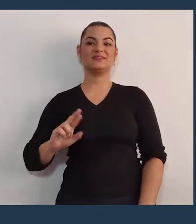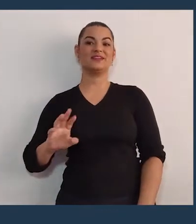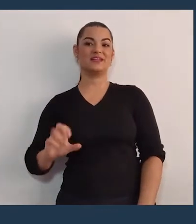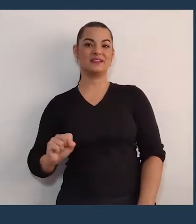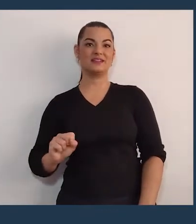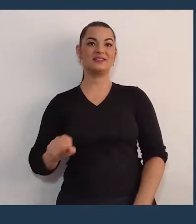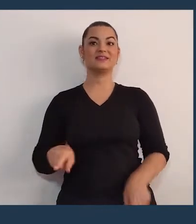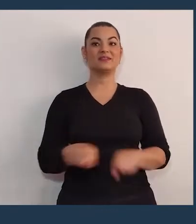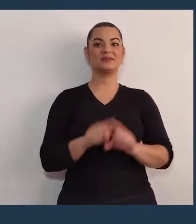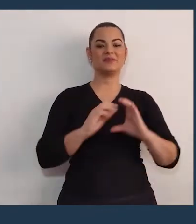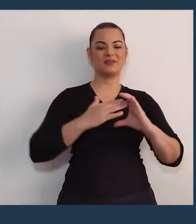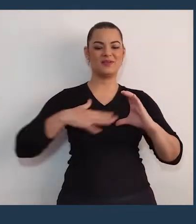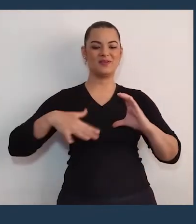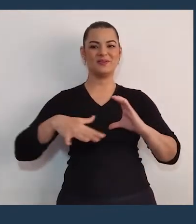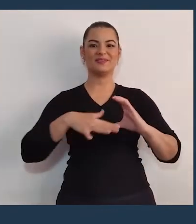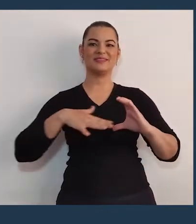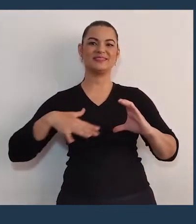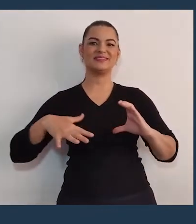Parque Continental